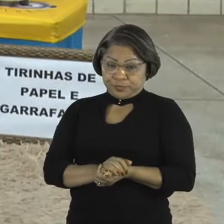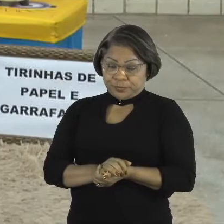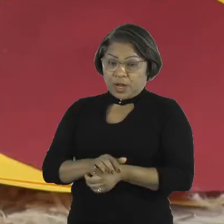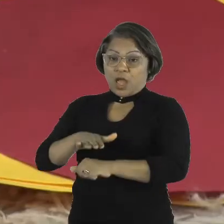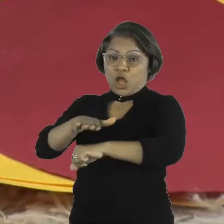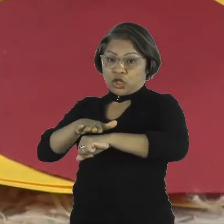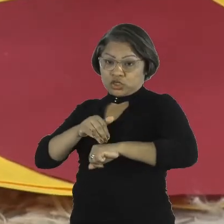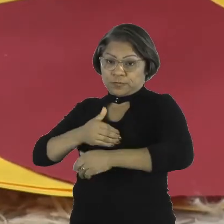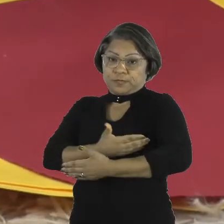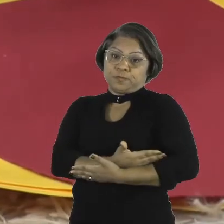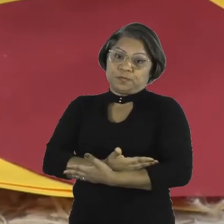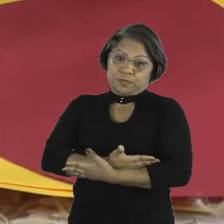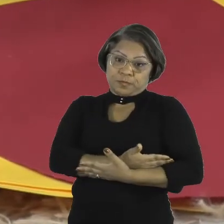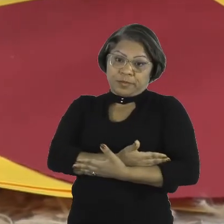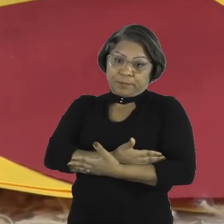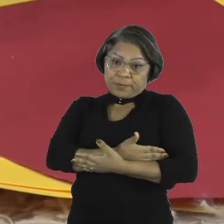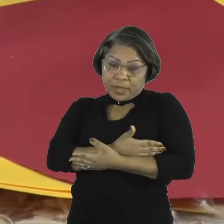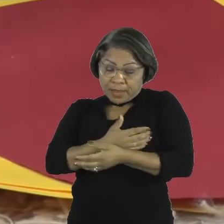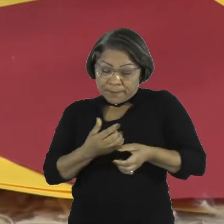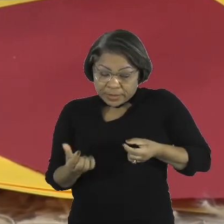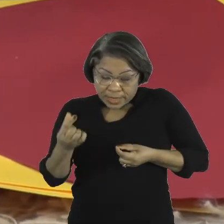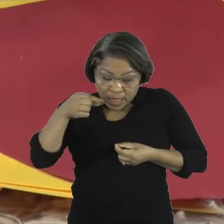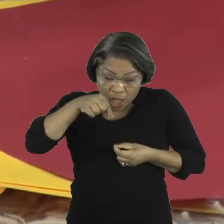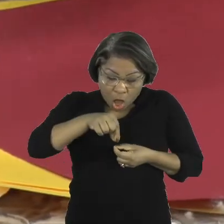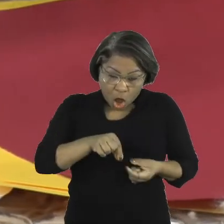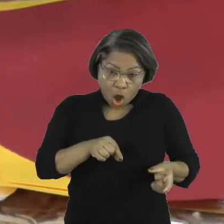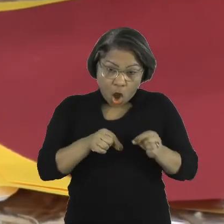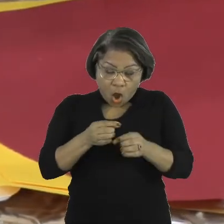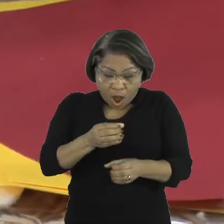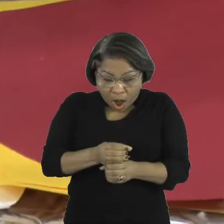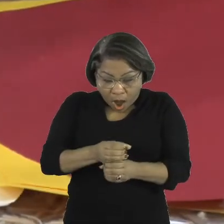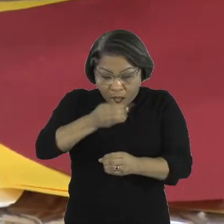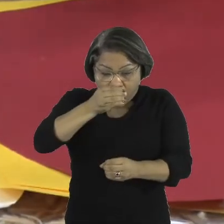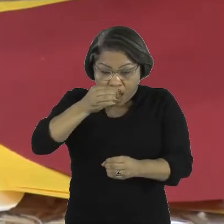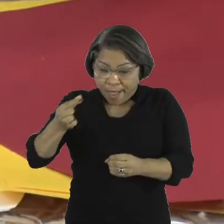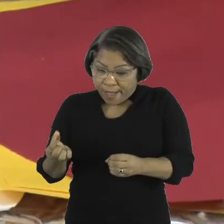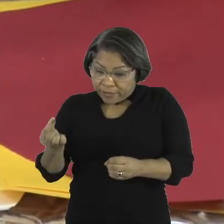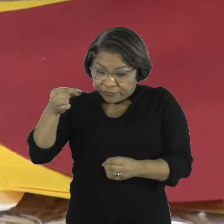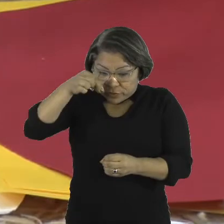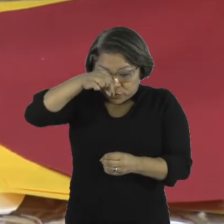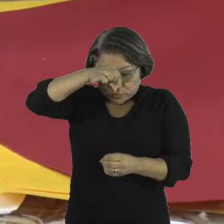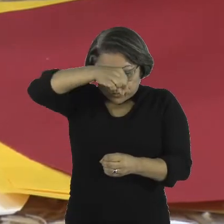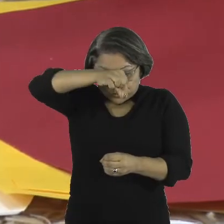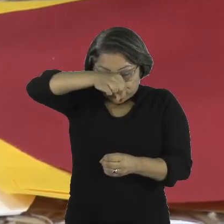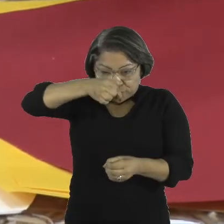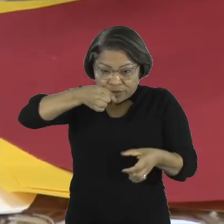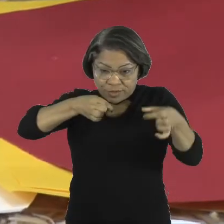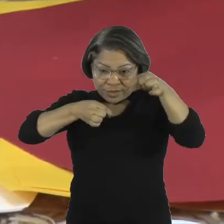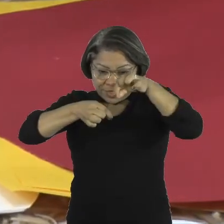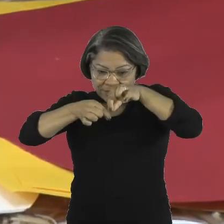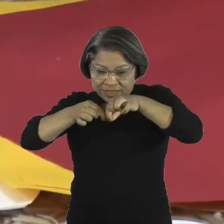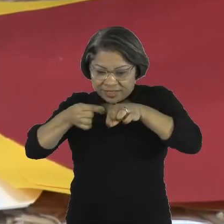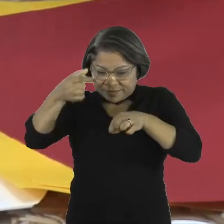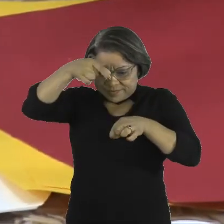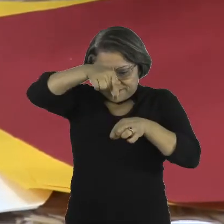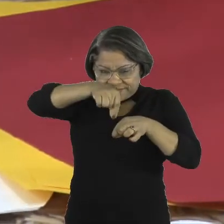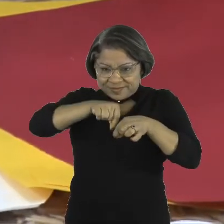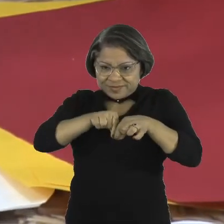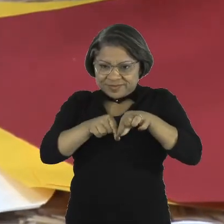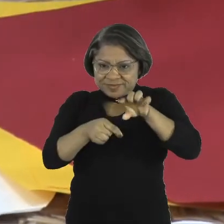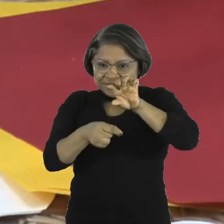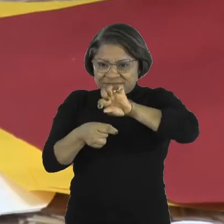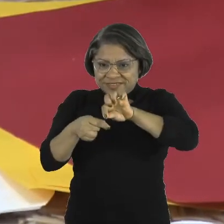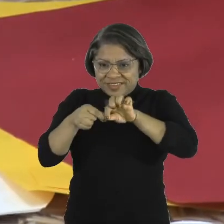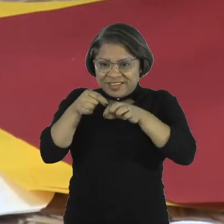essas tirinhas dentro da garrafa. Deixe ele colocar à vontade, pode